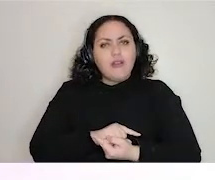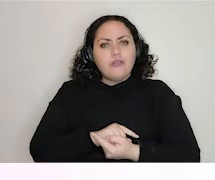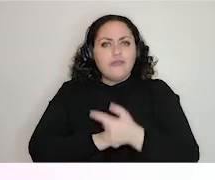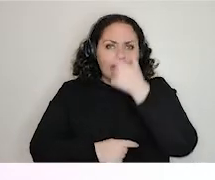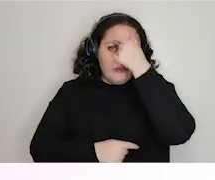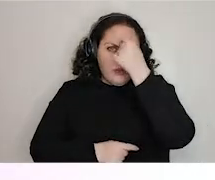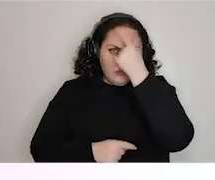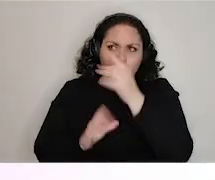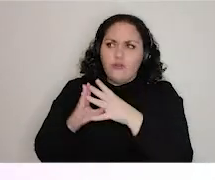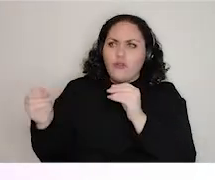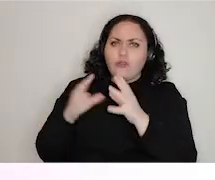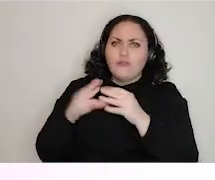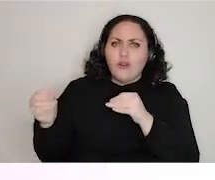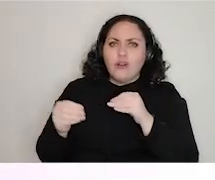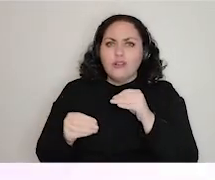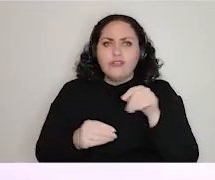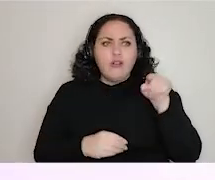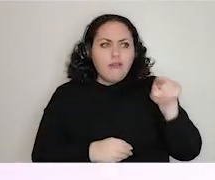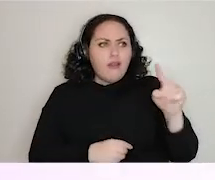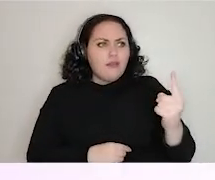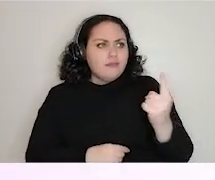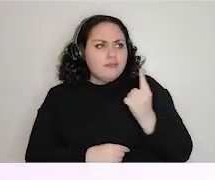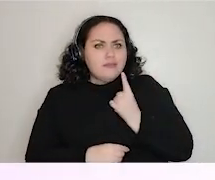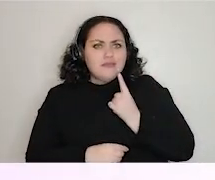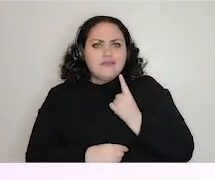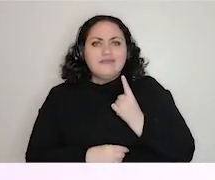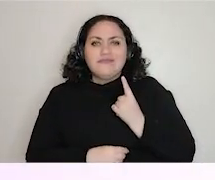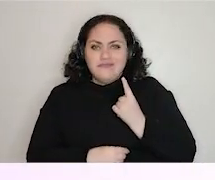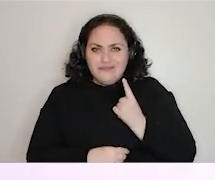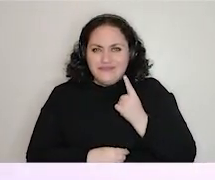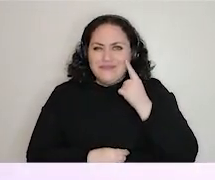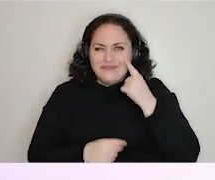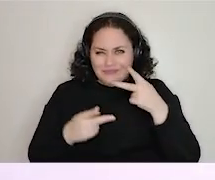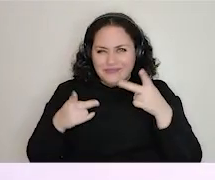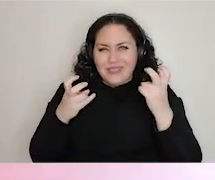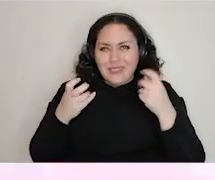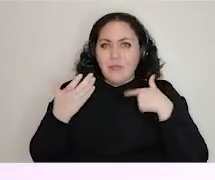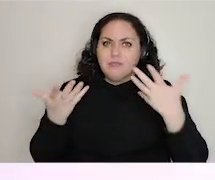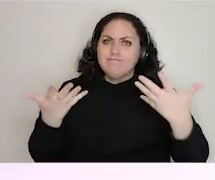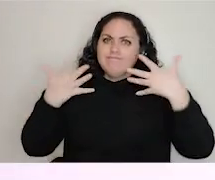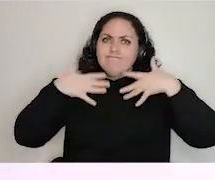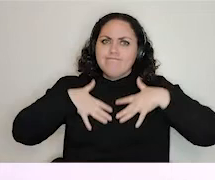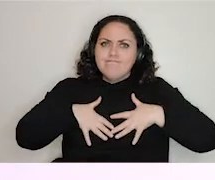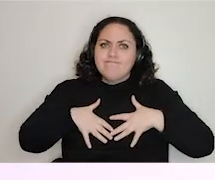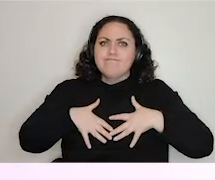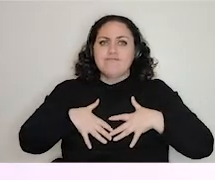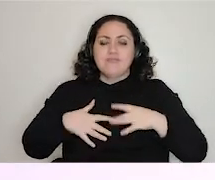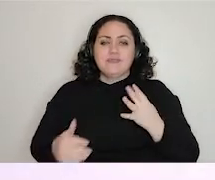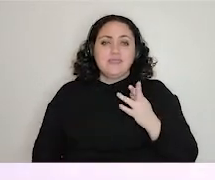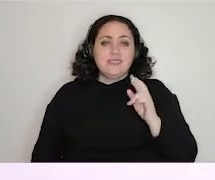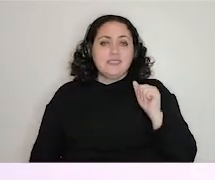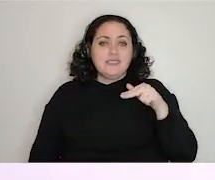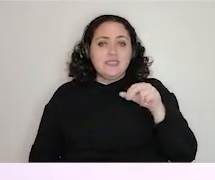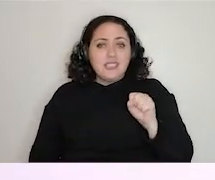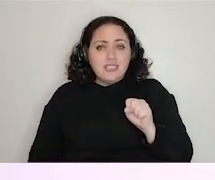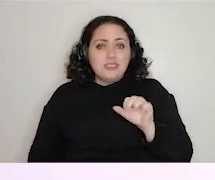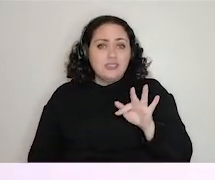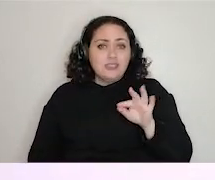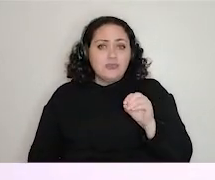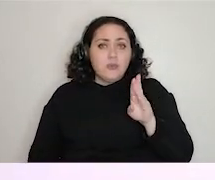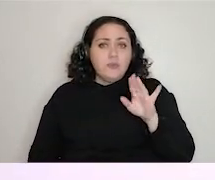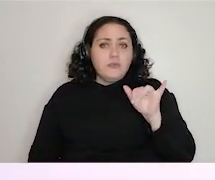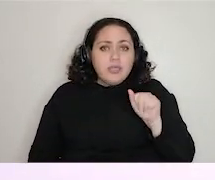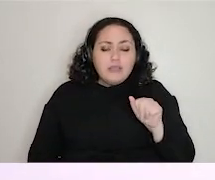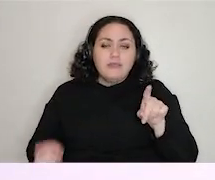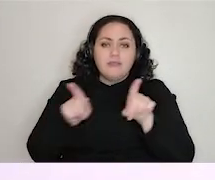contrário. Né? Então, para vocês terem uma noção do como eu internalizei vários elementos de